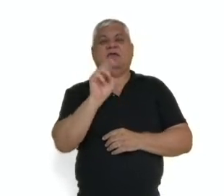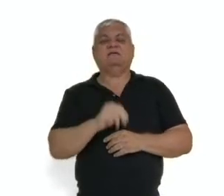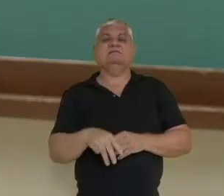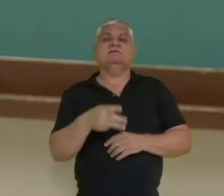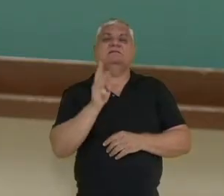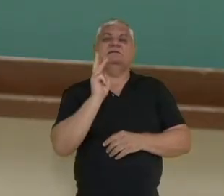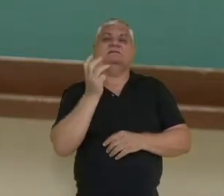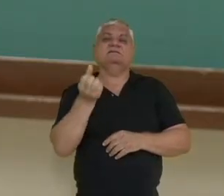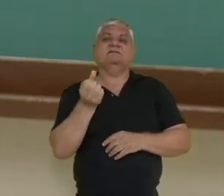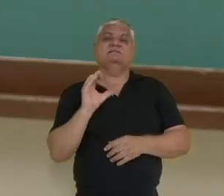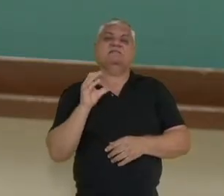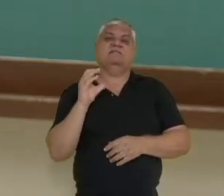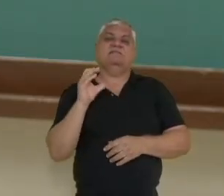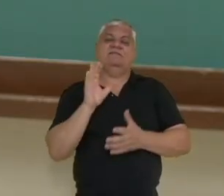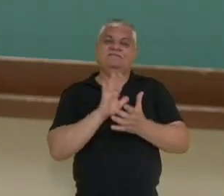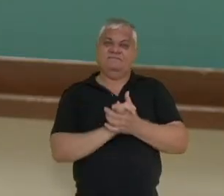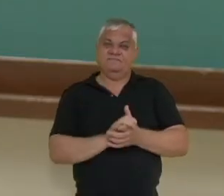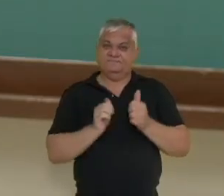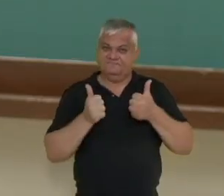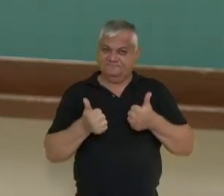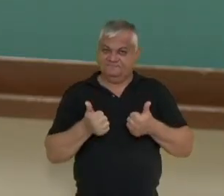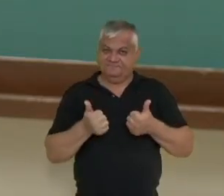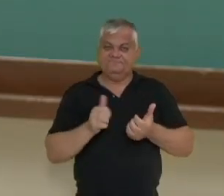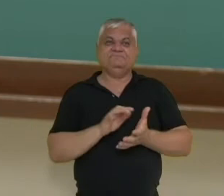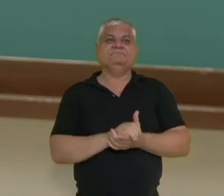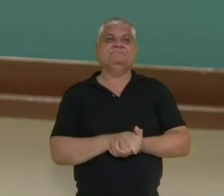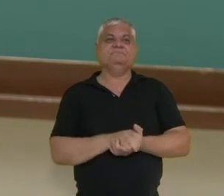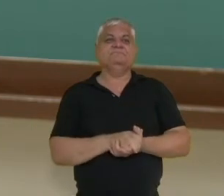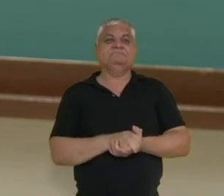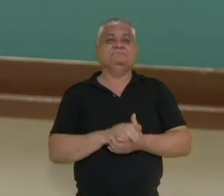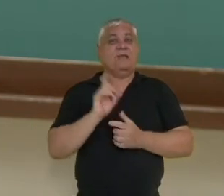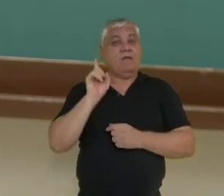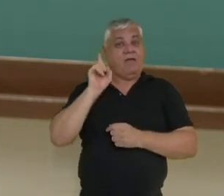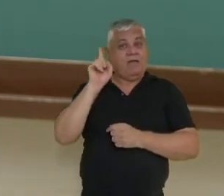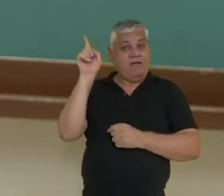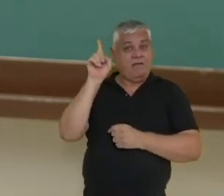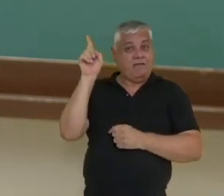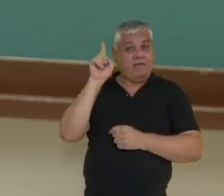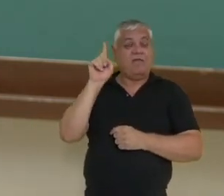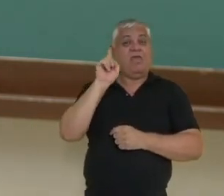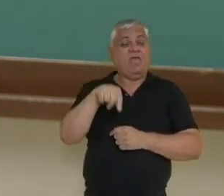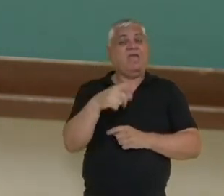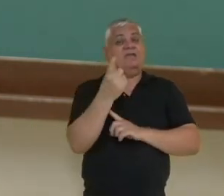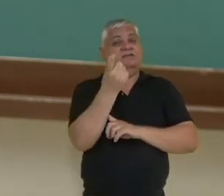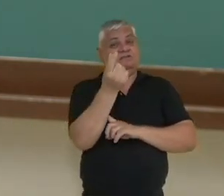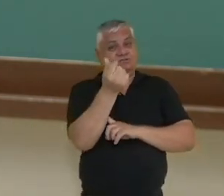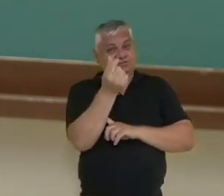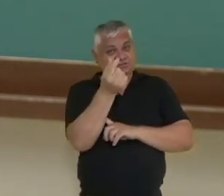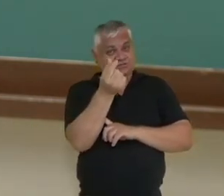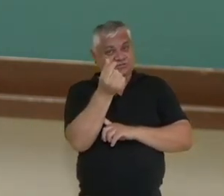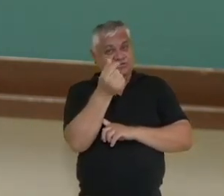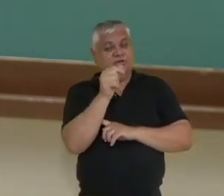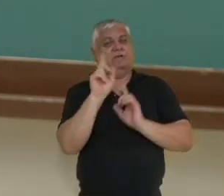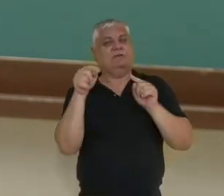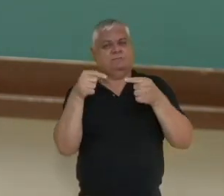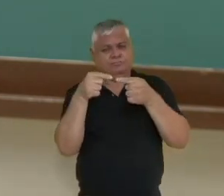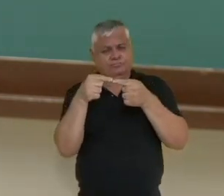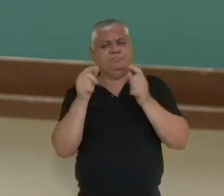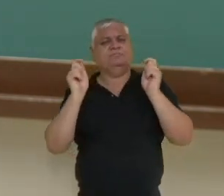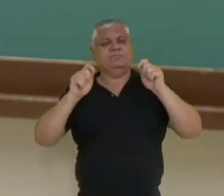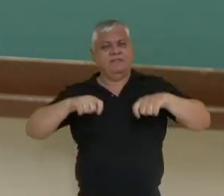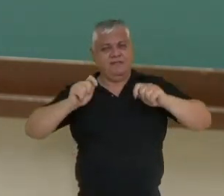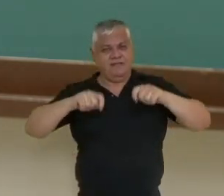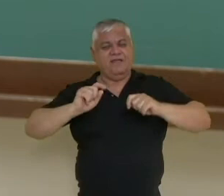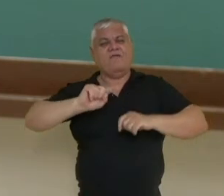R$16,36, ok? Então, nesse caso, como a gente está falando em dinheiro, né? Eu posso,